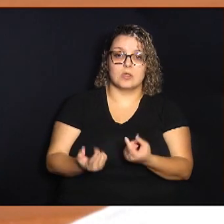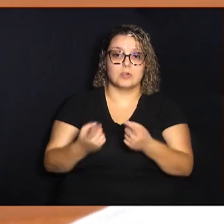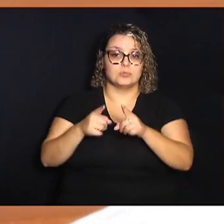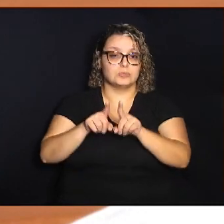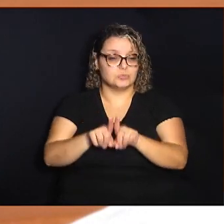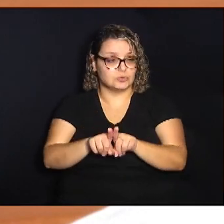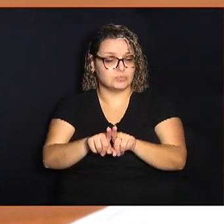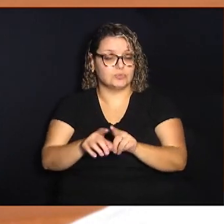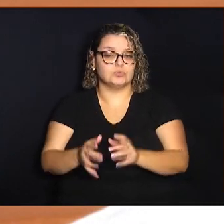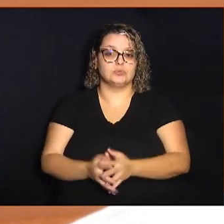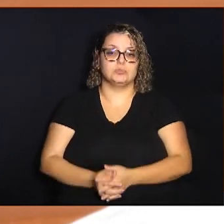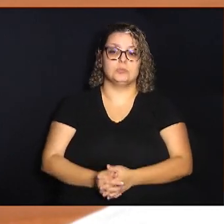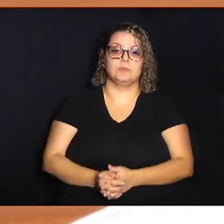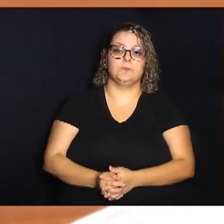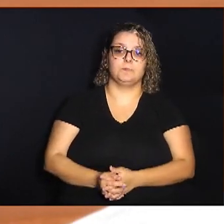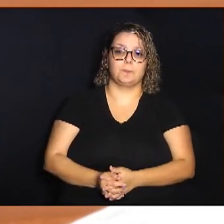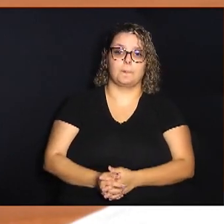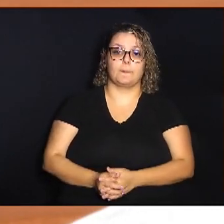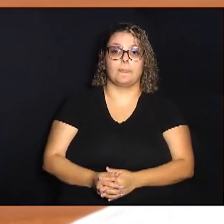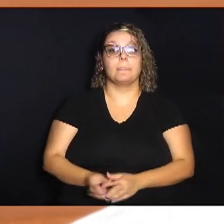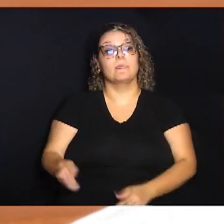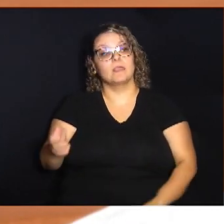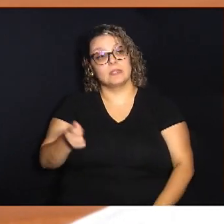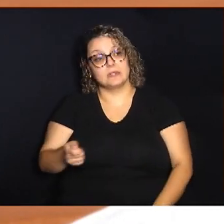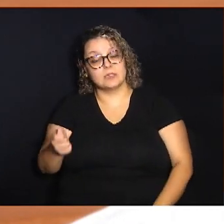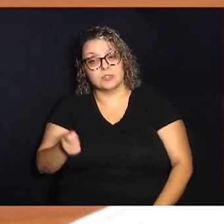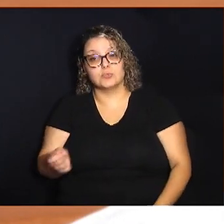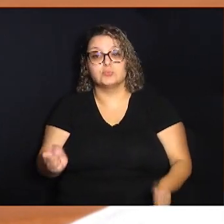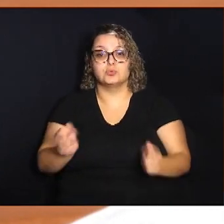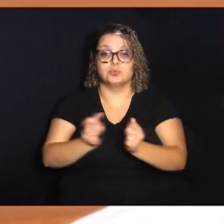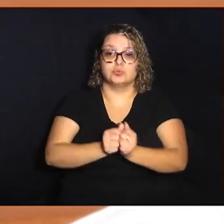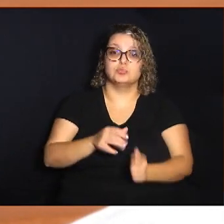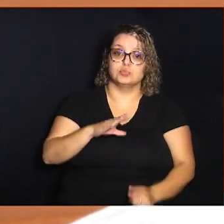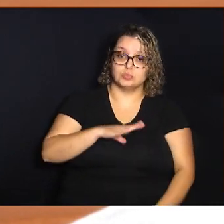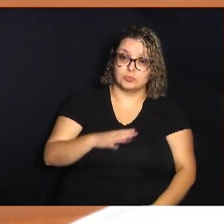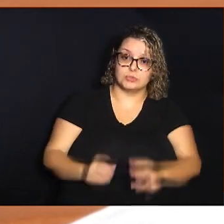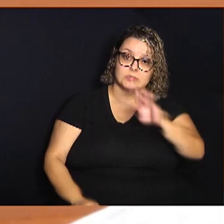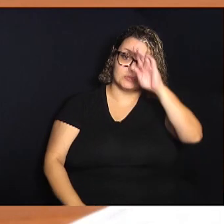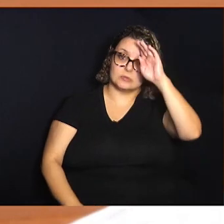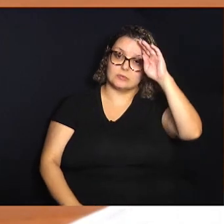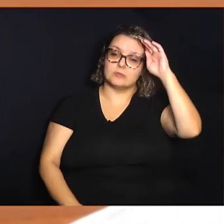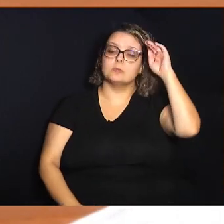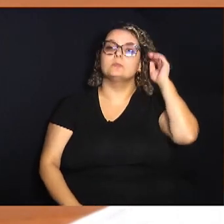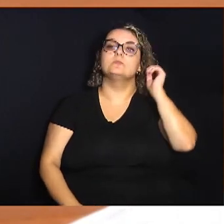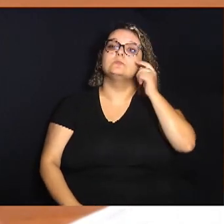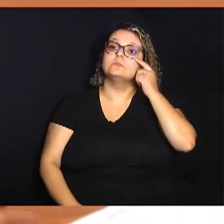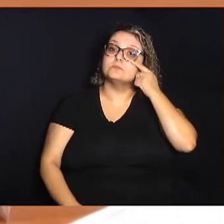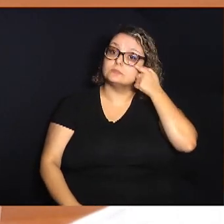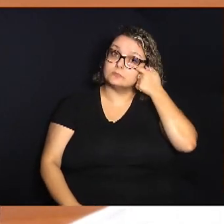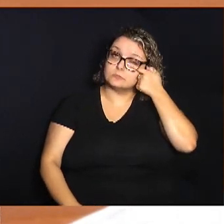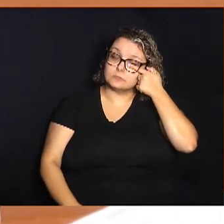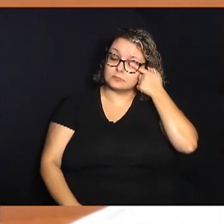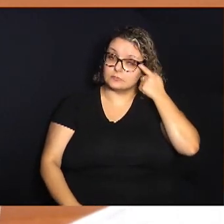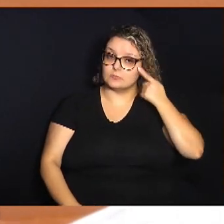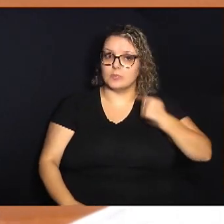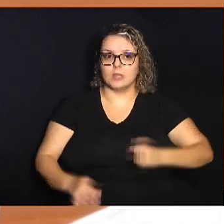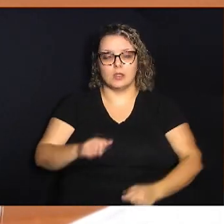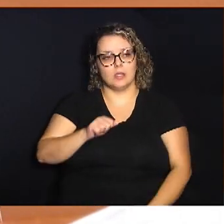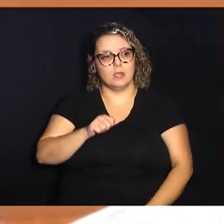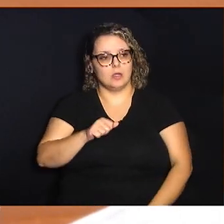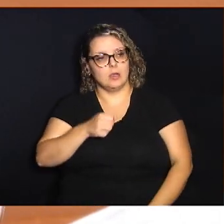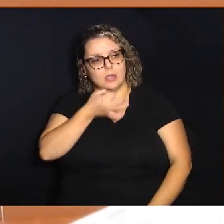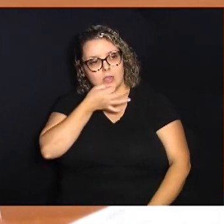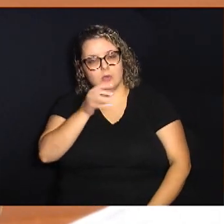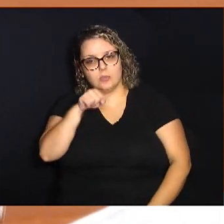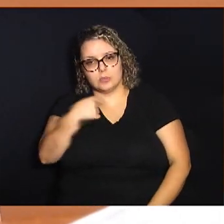das associações com os municípios. a Aparecida sugeriu que a gente participe